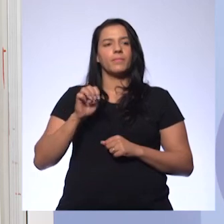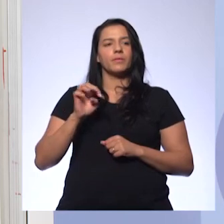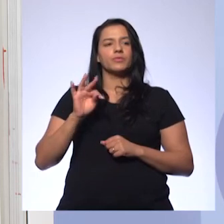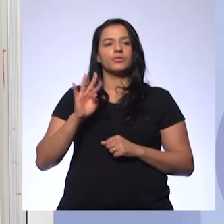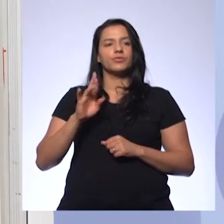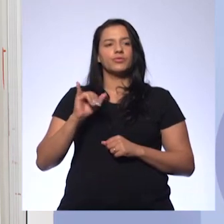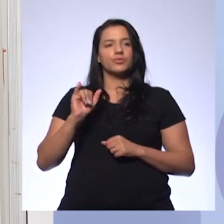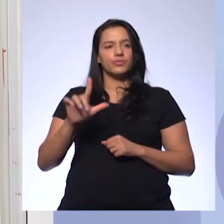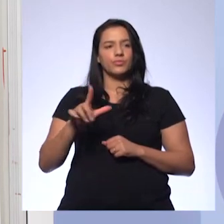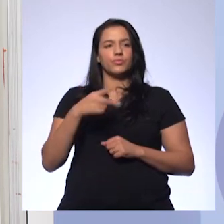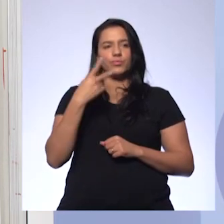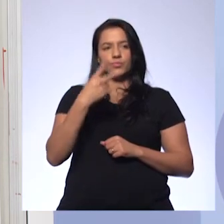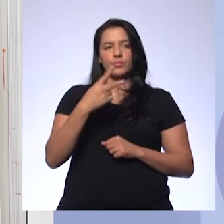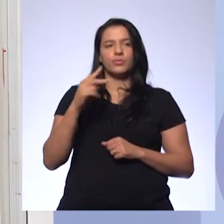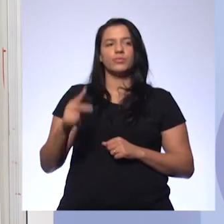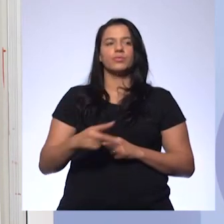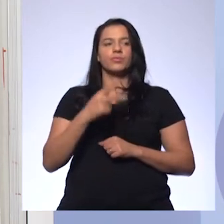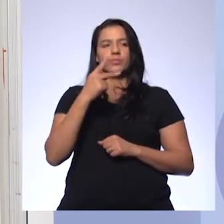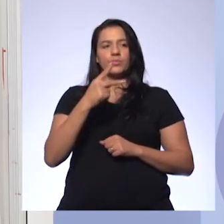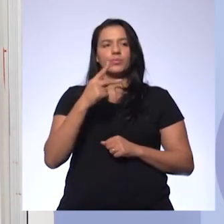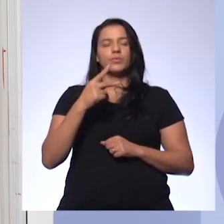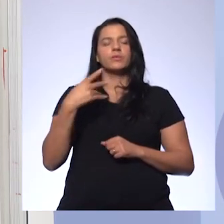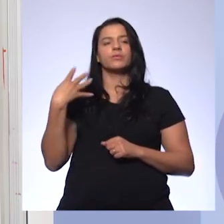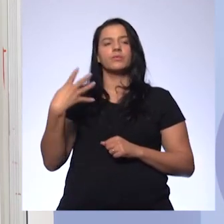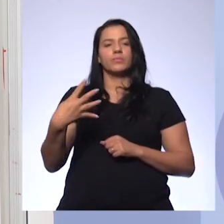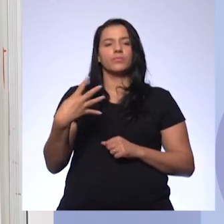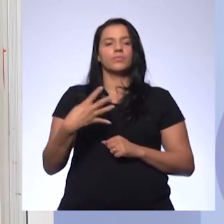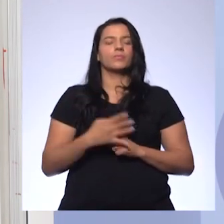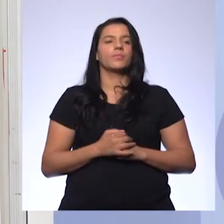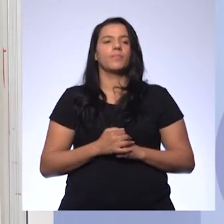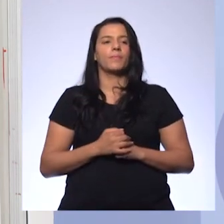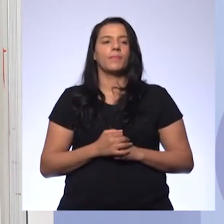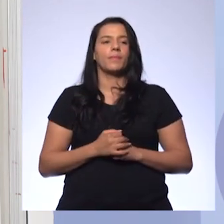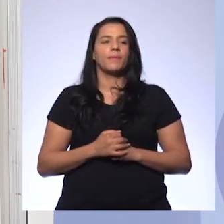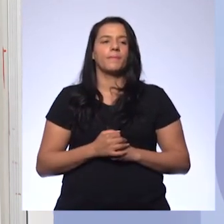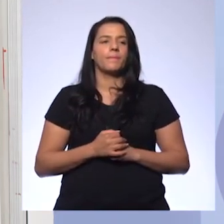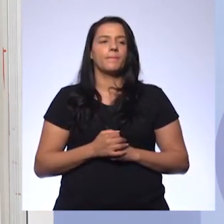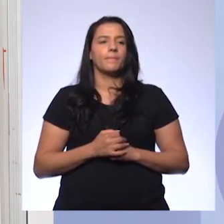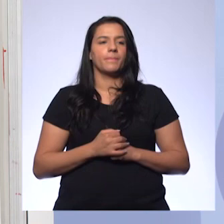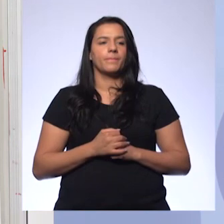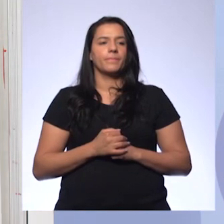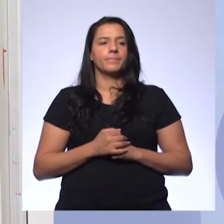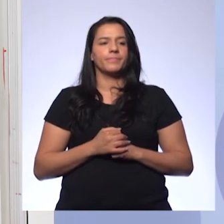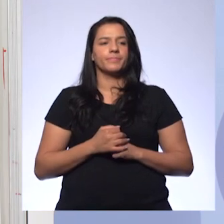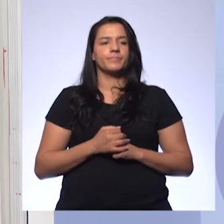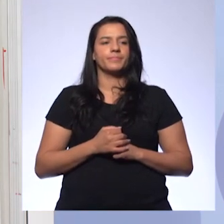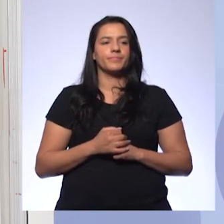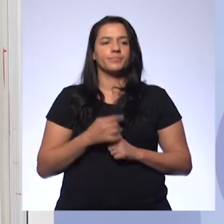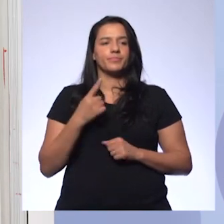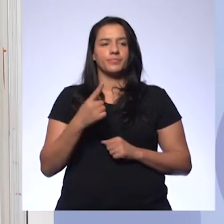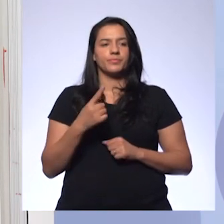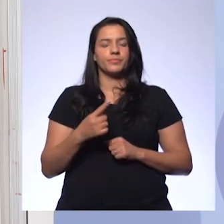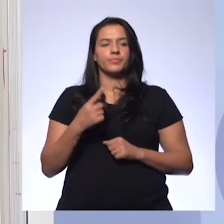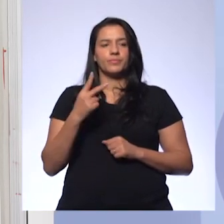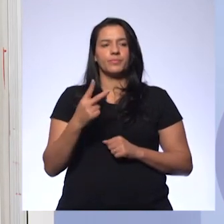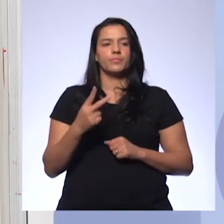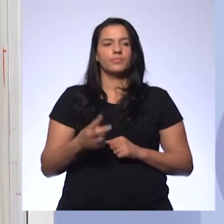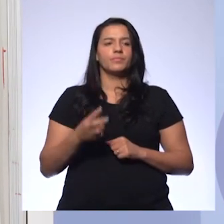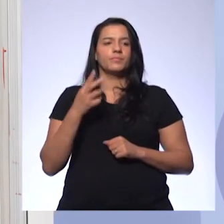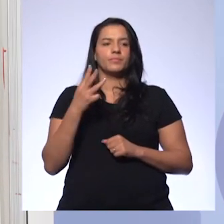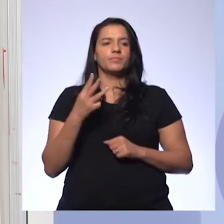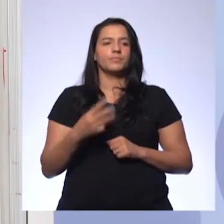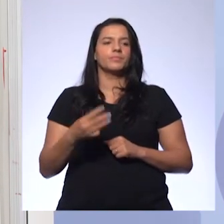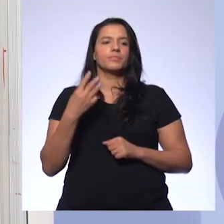carbono 2, no carbono 2 e no carbono 4. Vamos numerar a cadeia? Então, eu tenho aqui, ó, carbono 1,